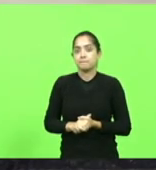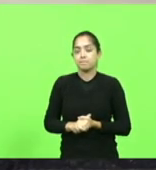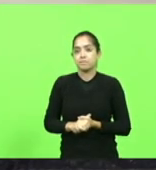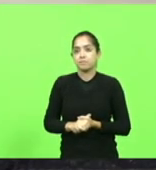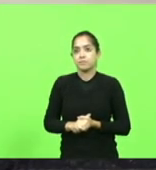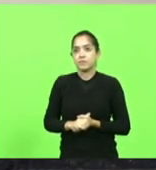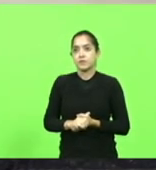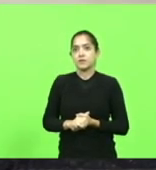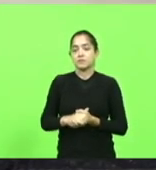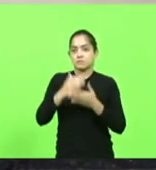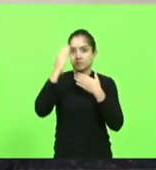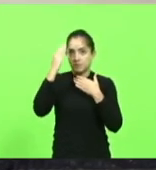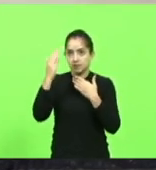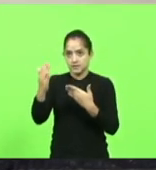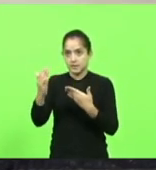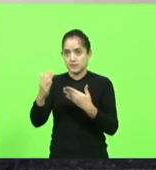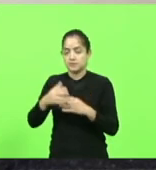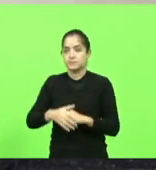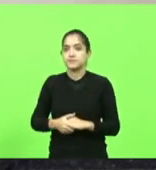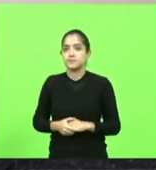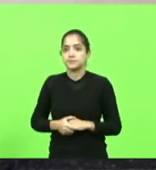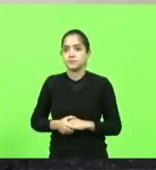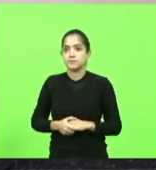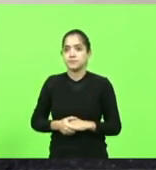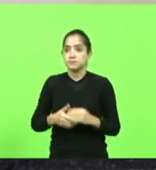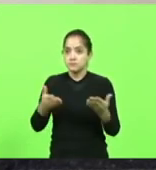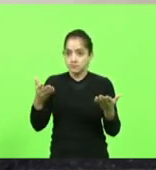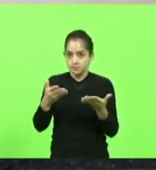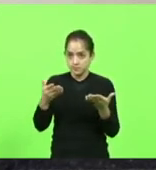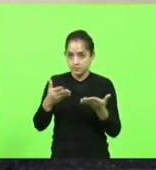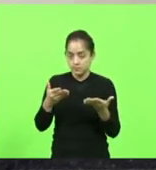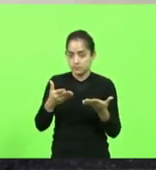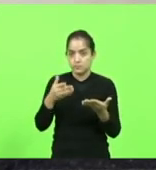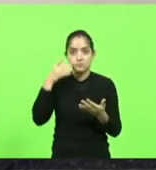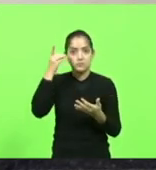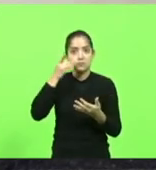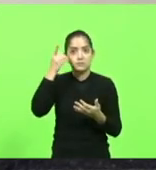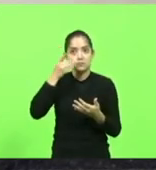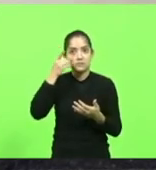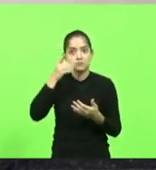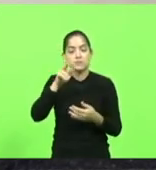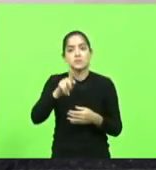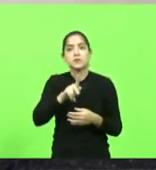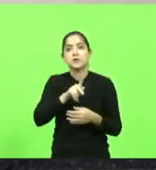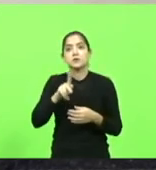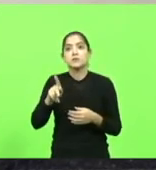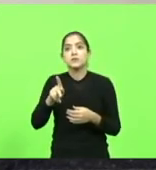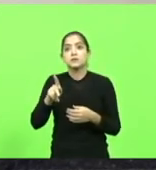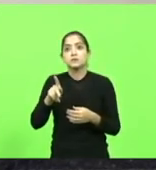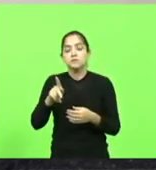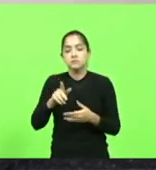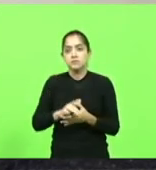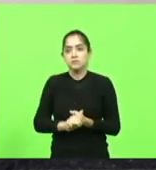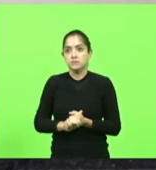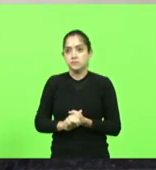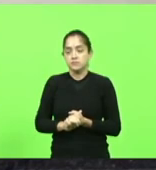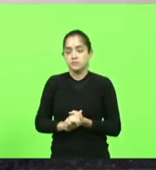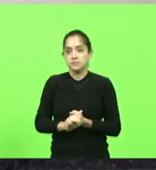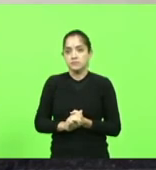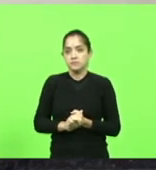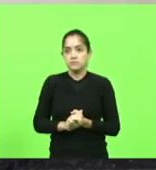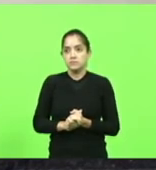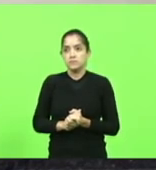obrigado deputado Ken de Nunes temos mais algum deputado aí padre Pedro pediu também padre Pedro